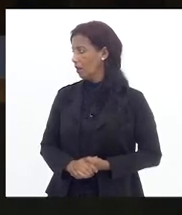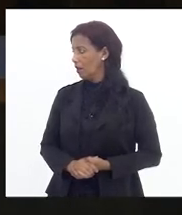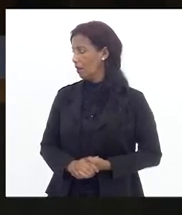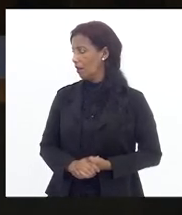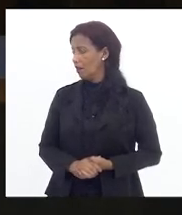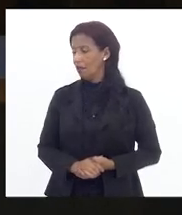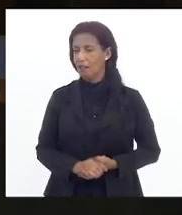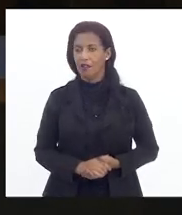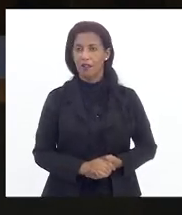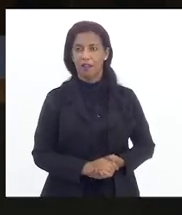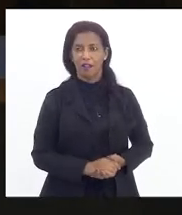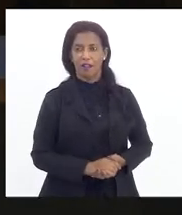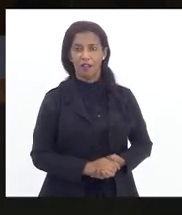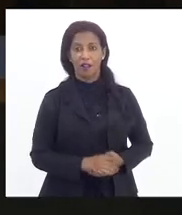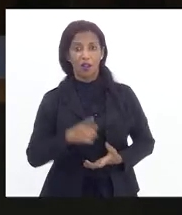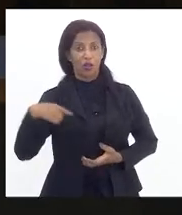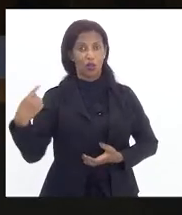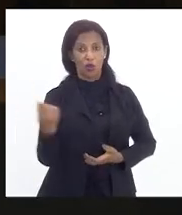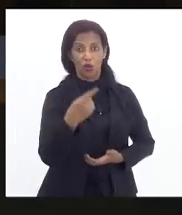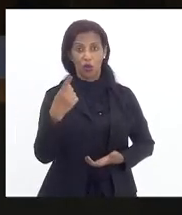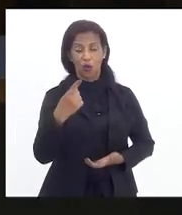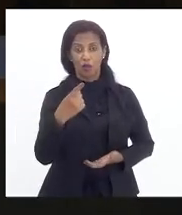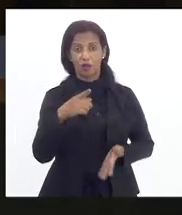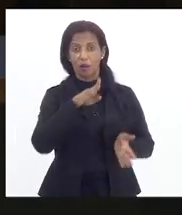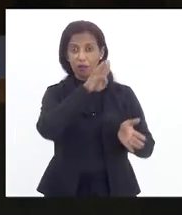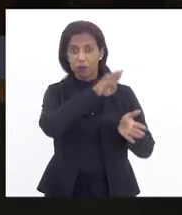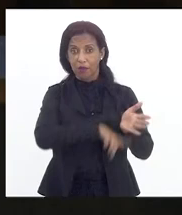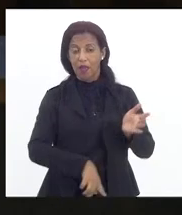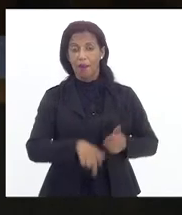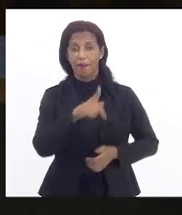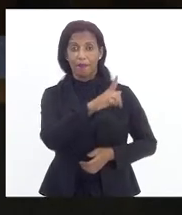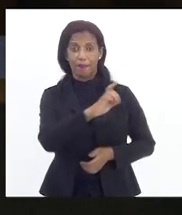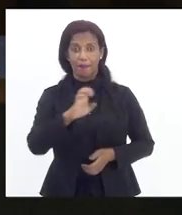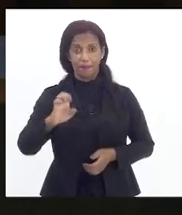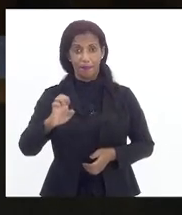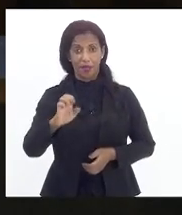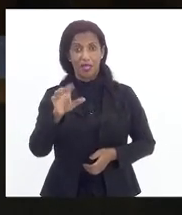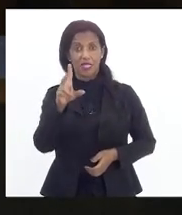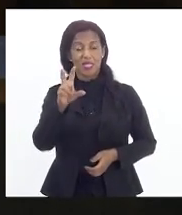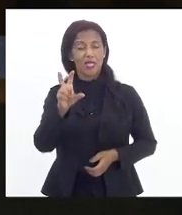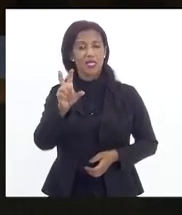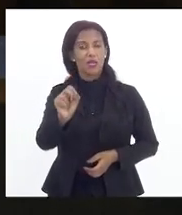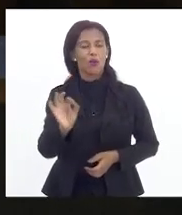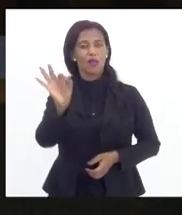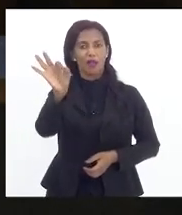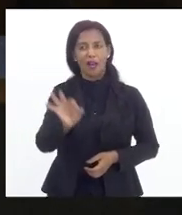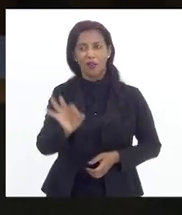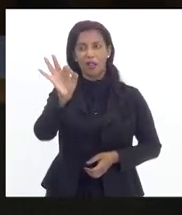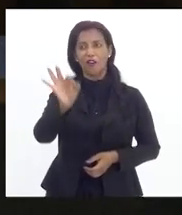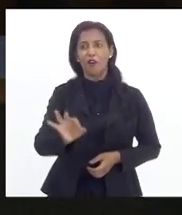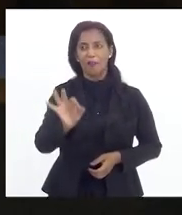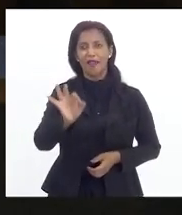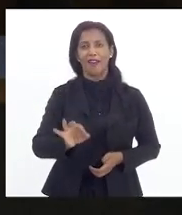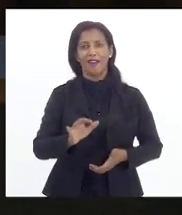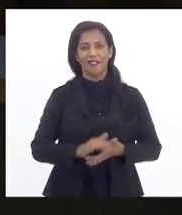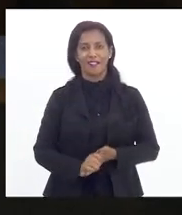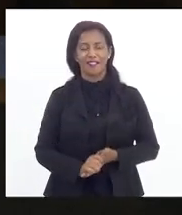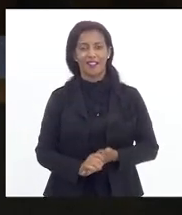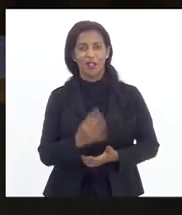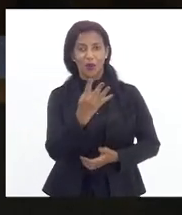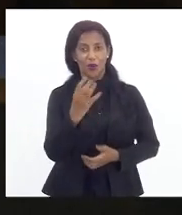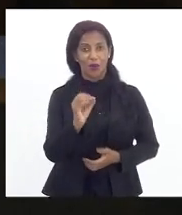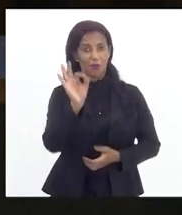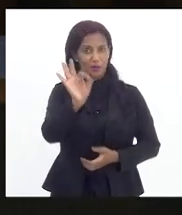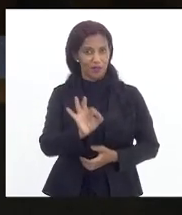e não somos só nós somos rezadas não porque a Penha é cinquenta por cento da União quarenta por cento